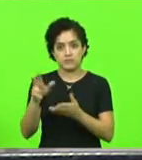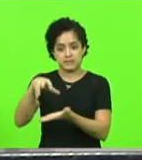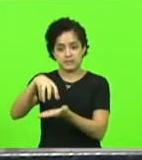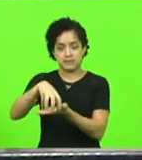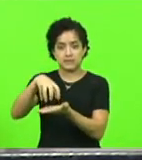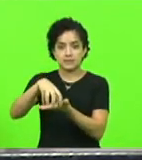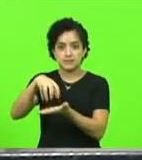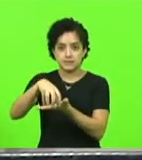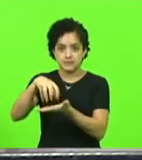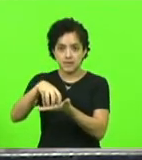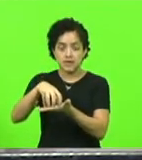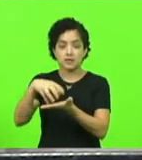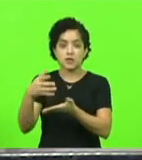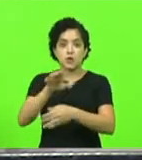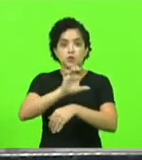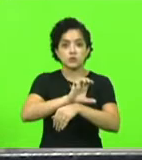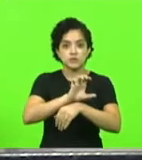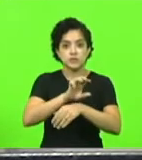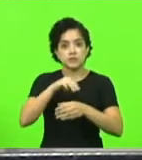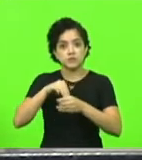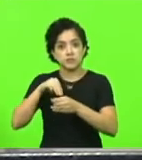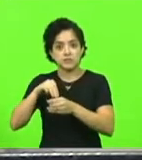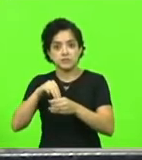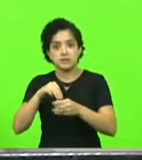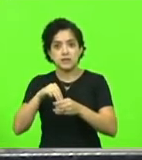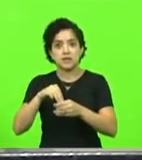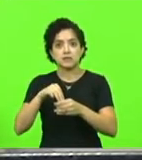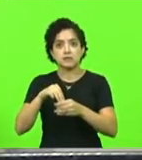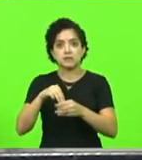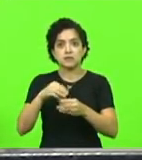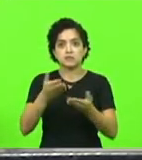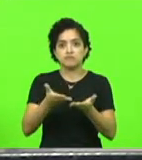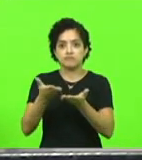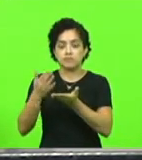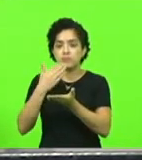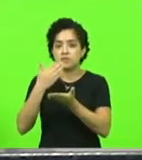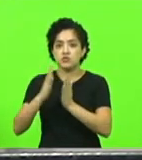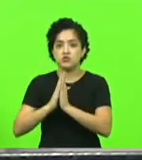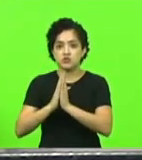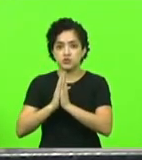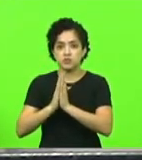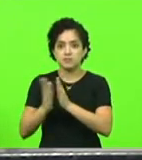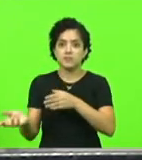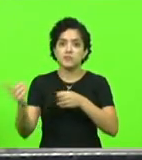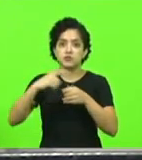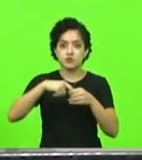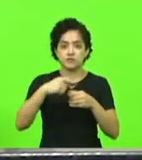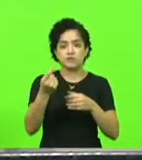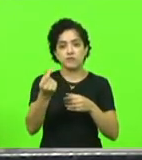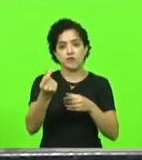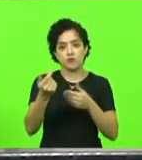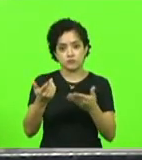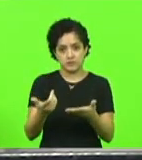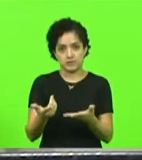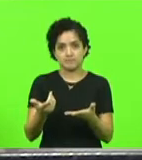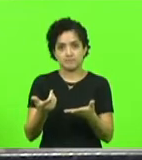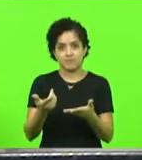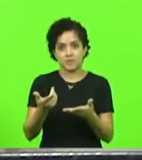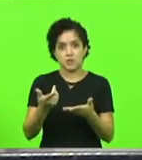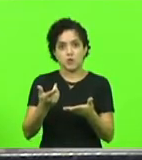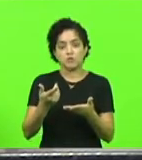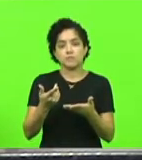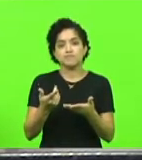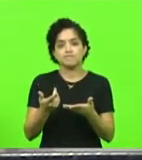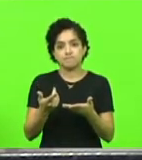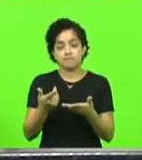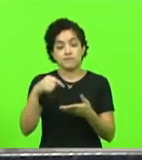os estados e os municípios têm que ficar passando pires para receber de volta o que não deveria ter ido para a União.